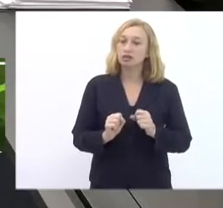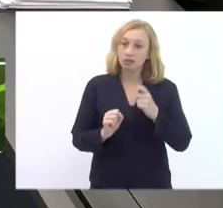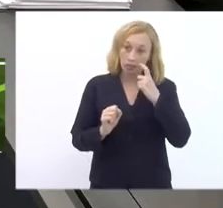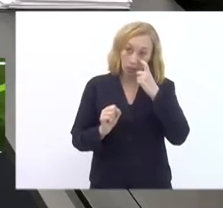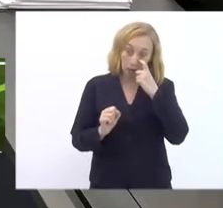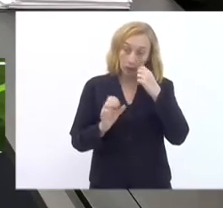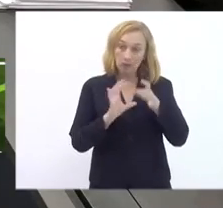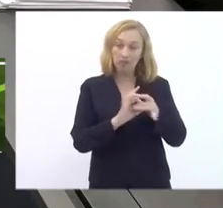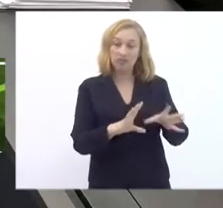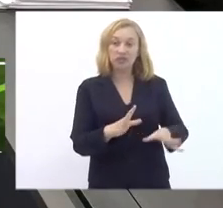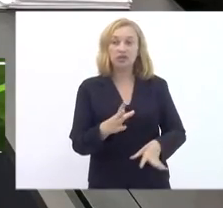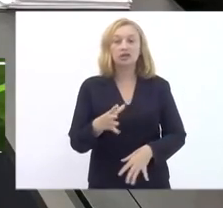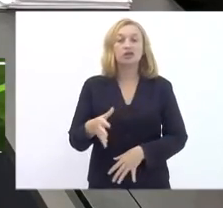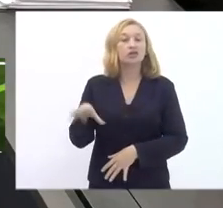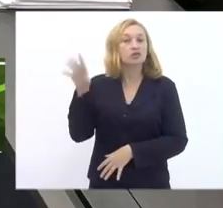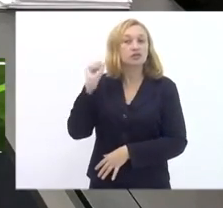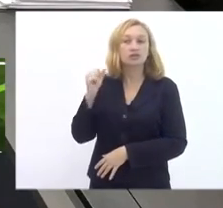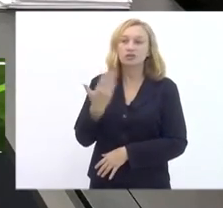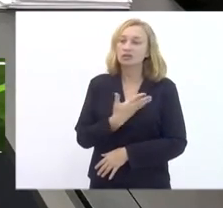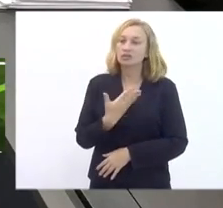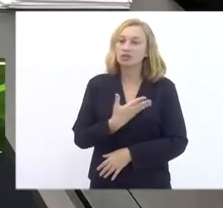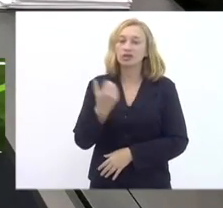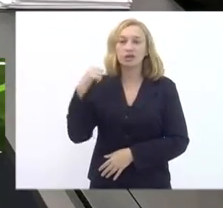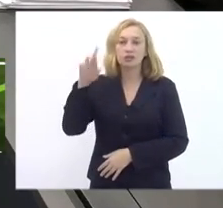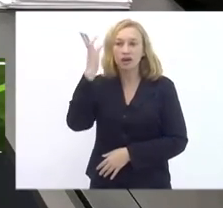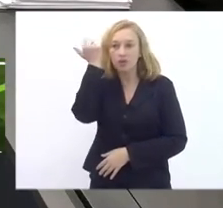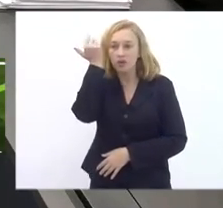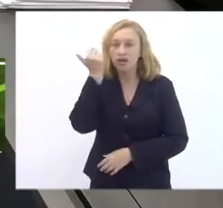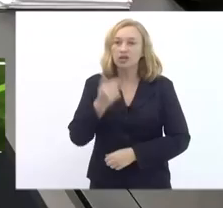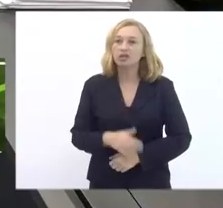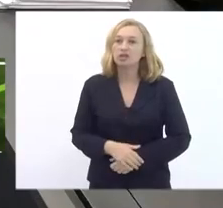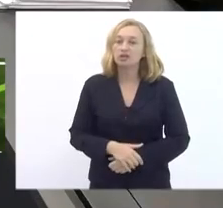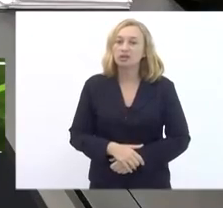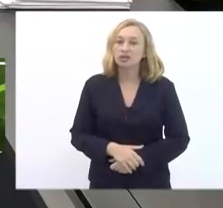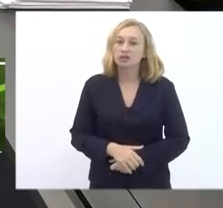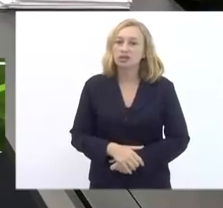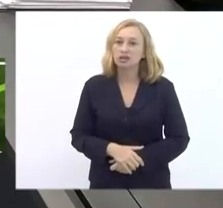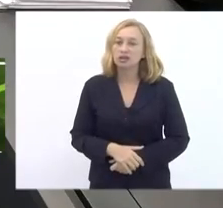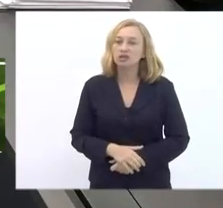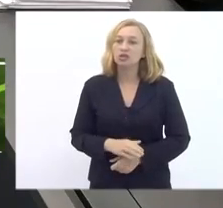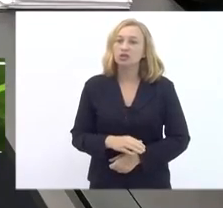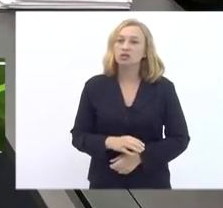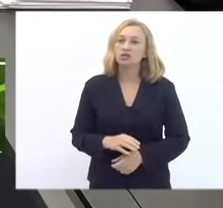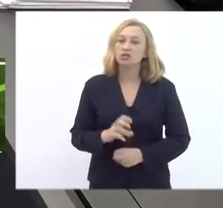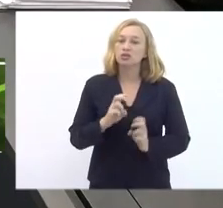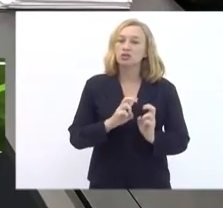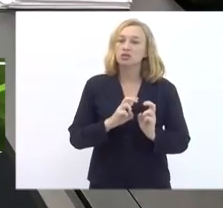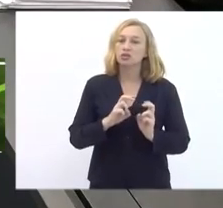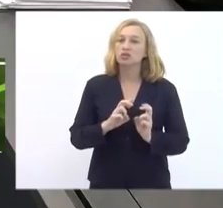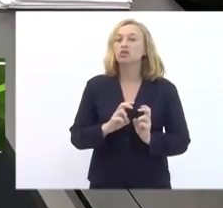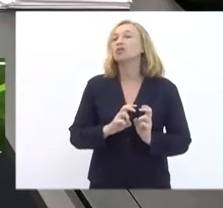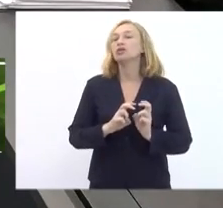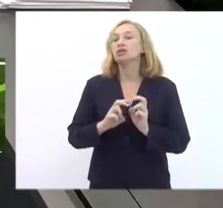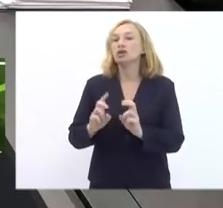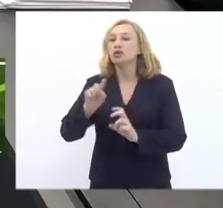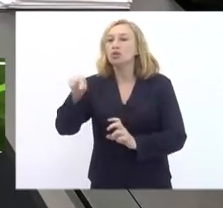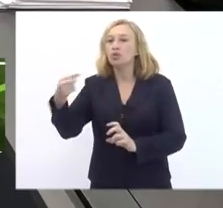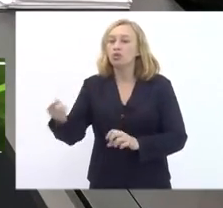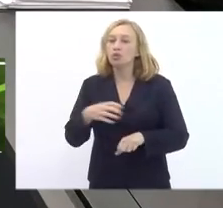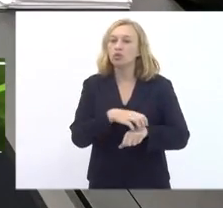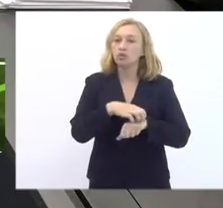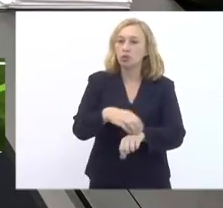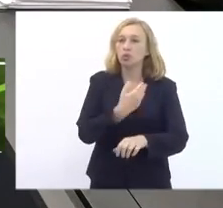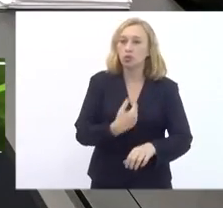deixar de ouvir o nosso Elemar Coelho, que é o nosso secretário aqui. Vale, Elemar. Não, é porque a Supervia, assim como as outras operadoras de